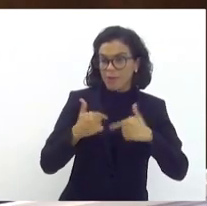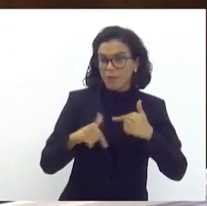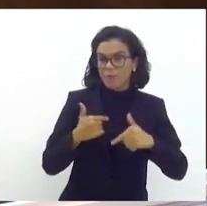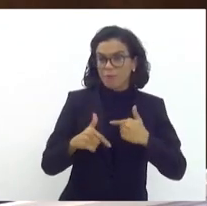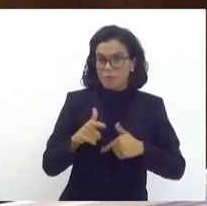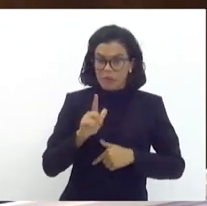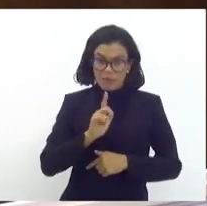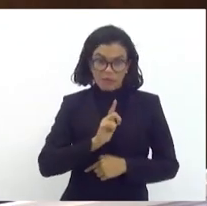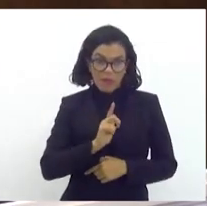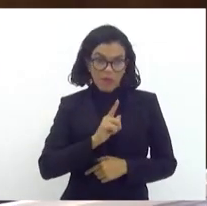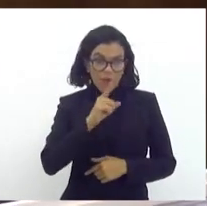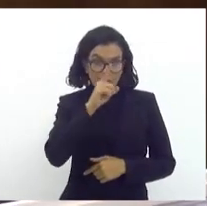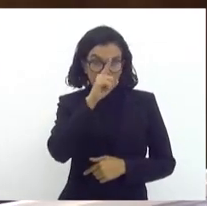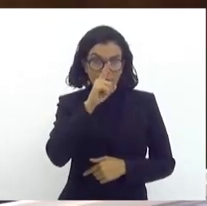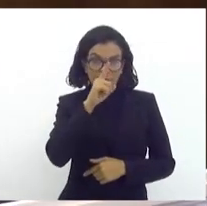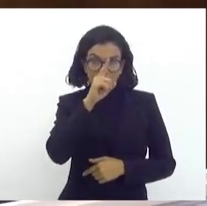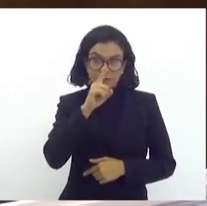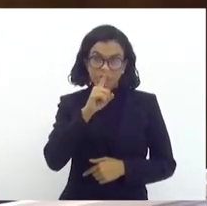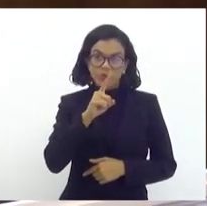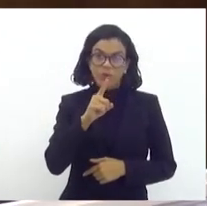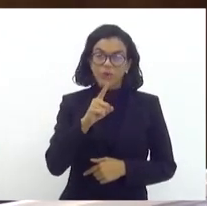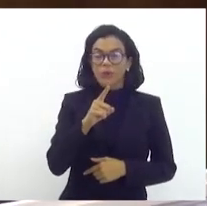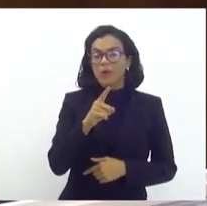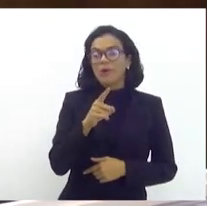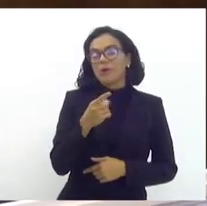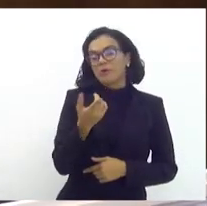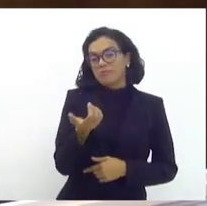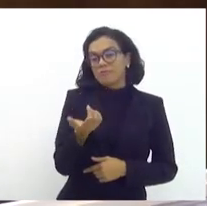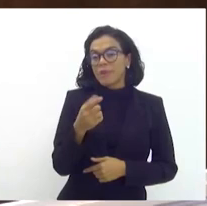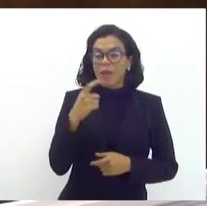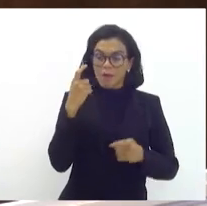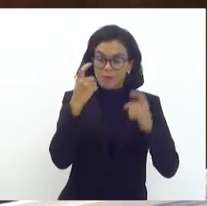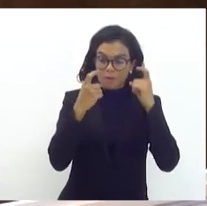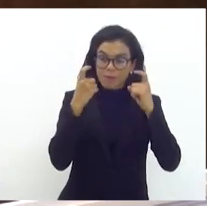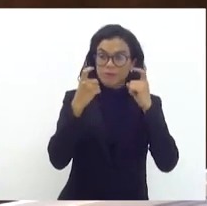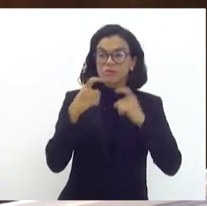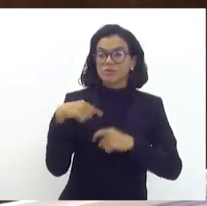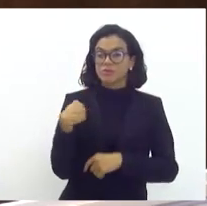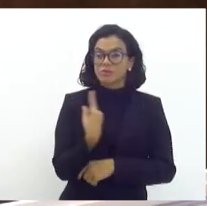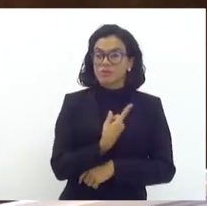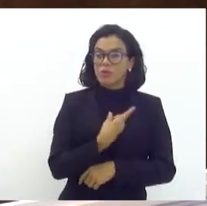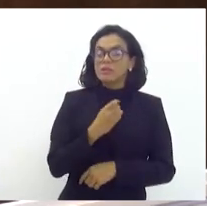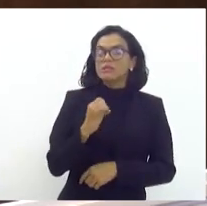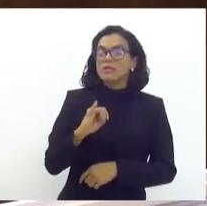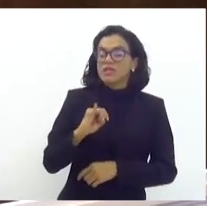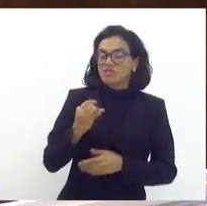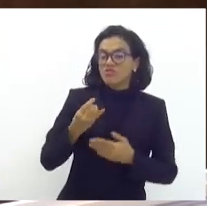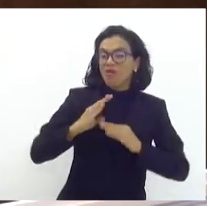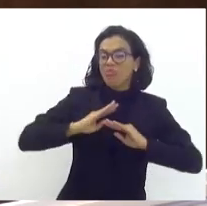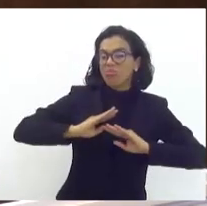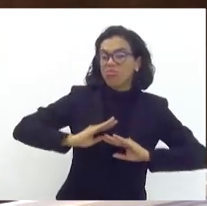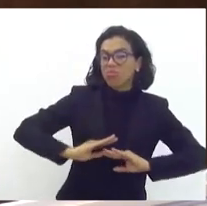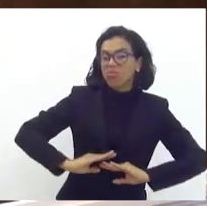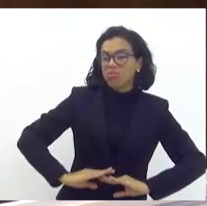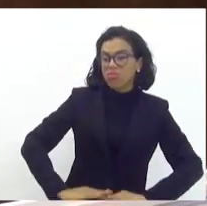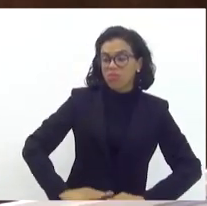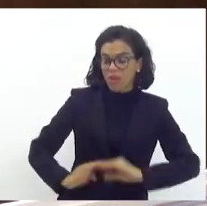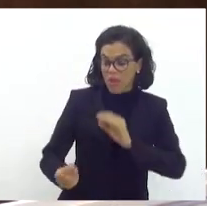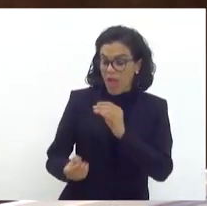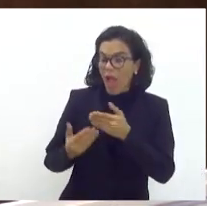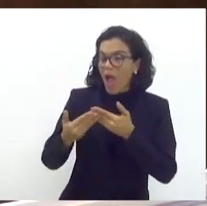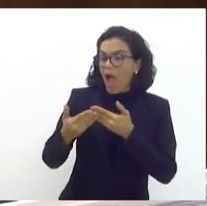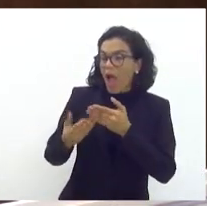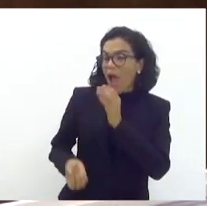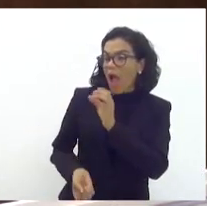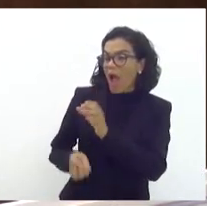Nacional não corre o risco de ficar obsoleto e mais a preocupação Nossa é se isso não pode vir a desistimular a abertura de novos pequenos